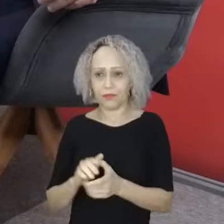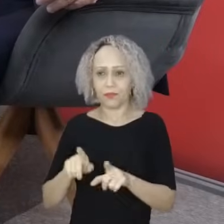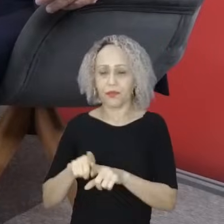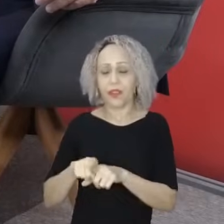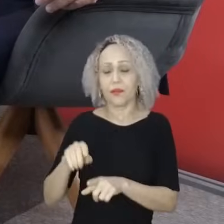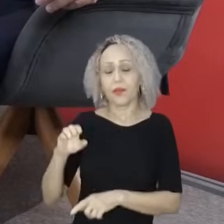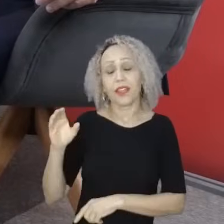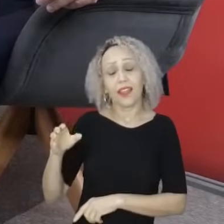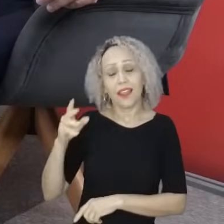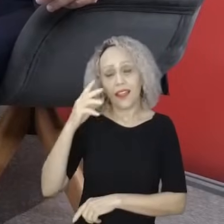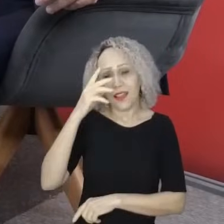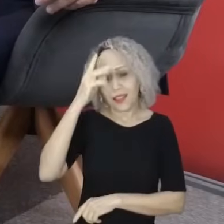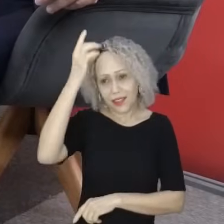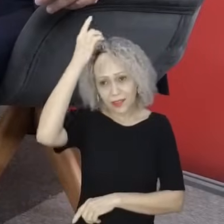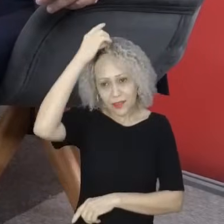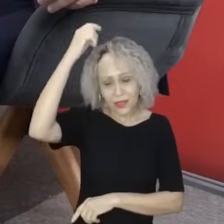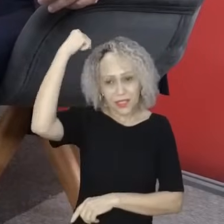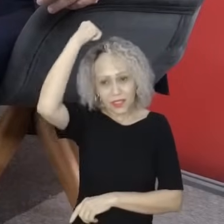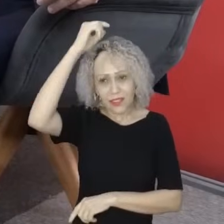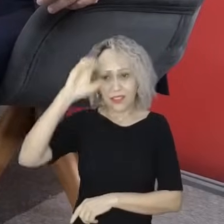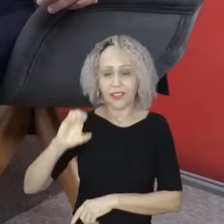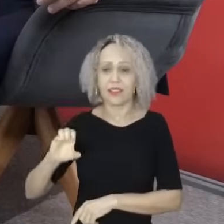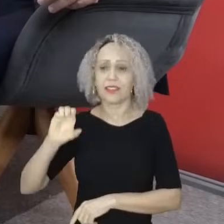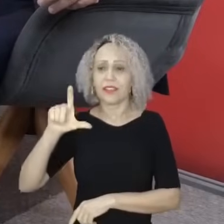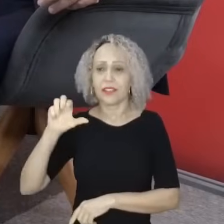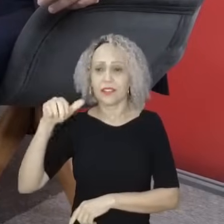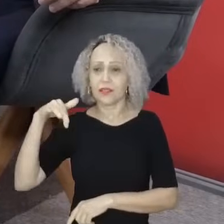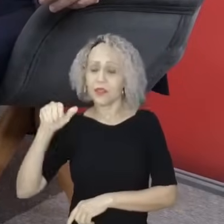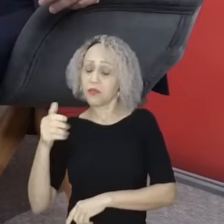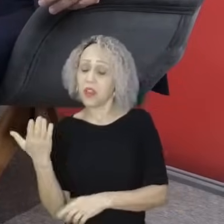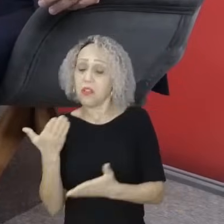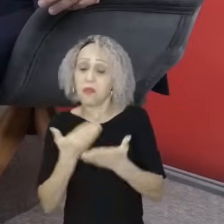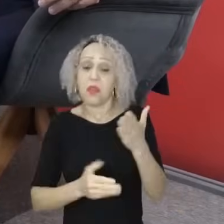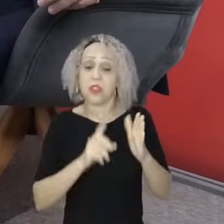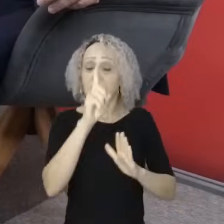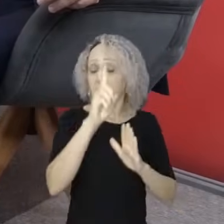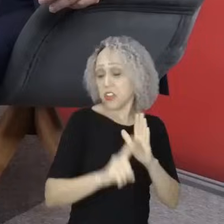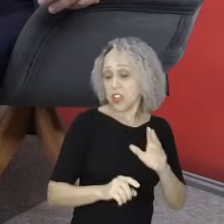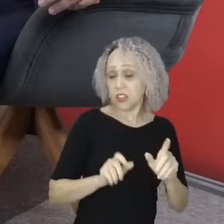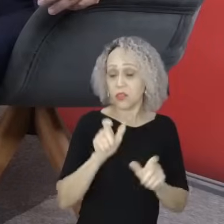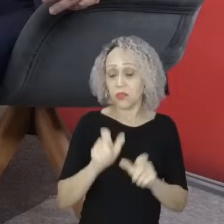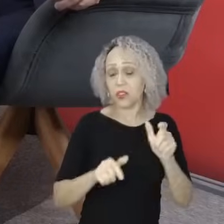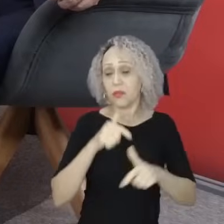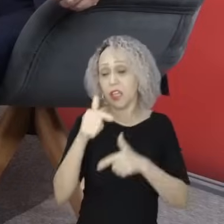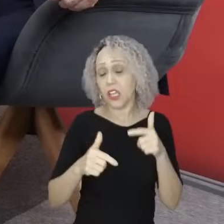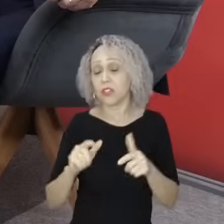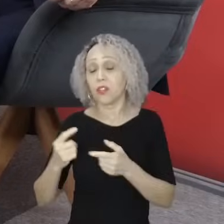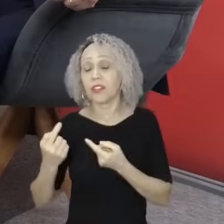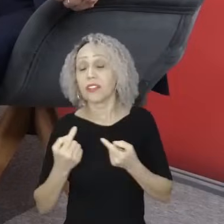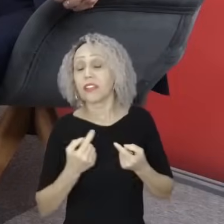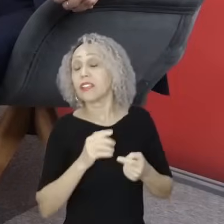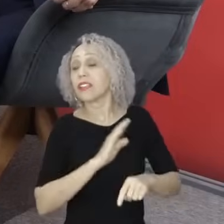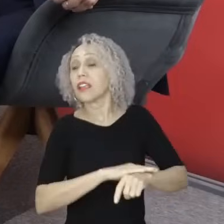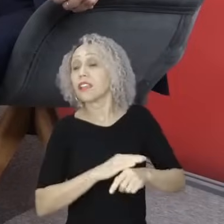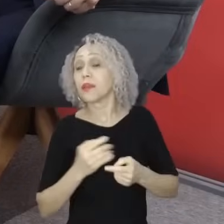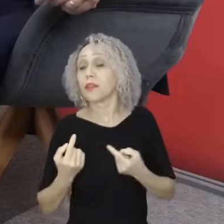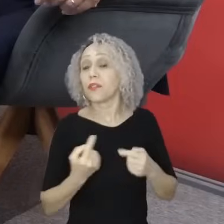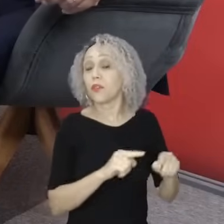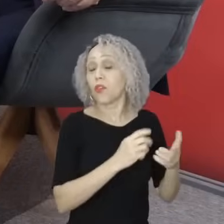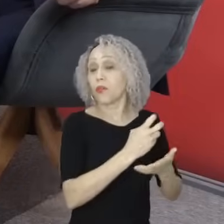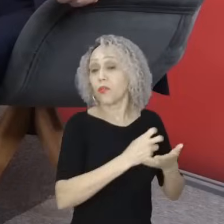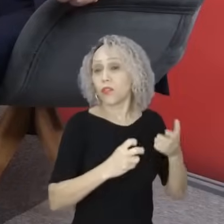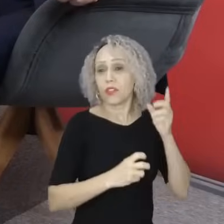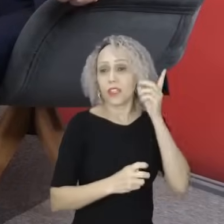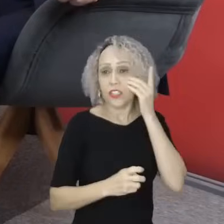Santo, falou sobre a perda do direito dos trabalhadores e das trabalhadoras desde o golpe contra a presidenta Dilma. Então, vamos